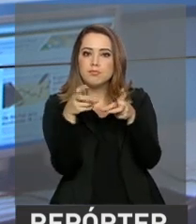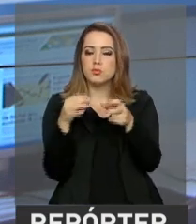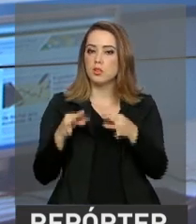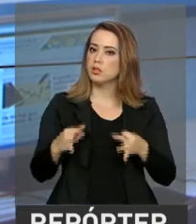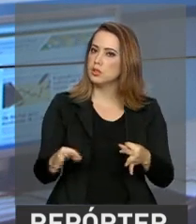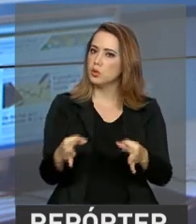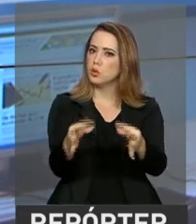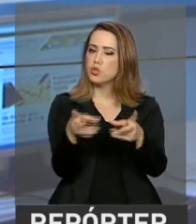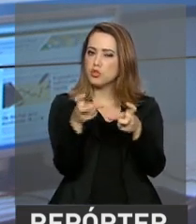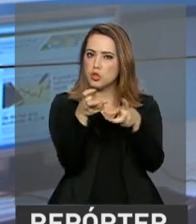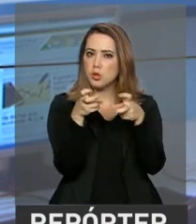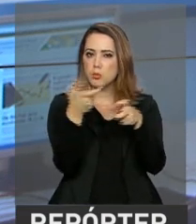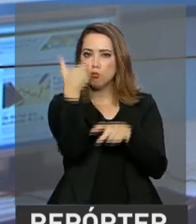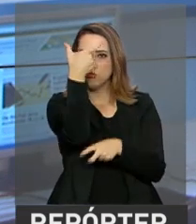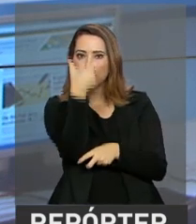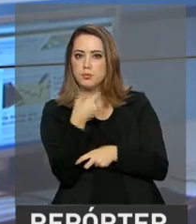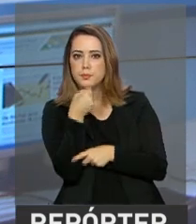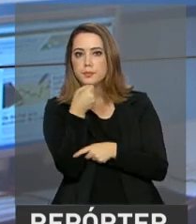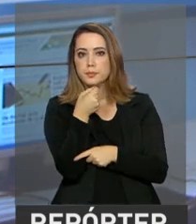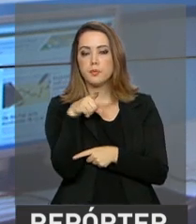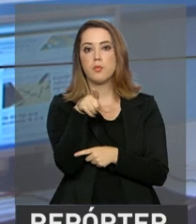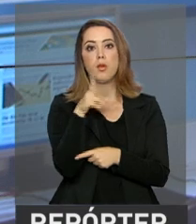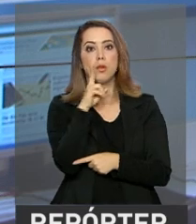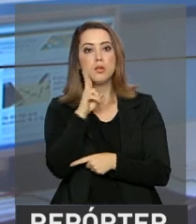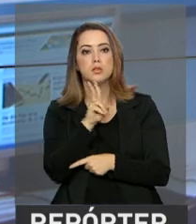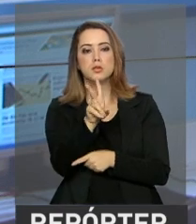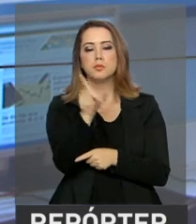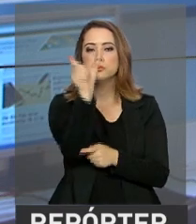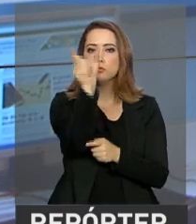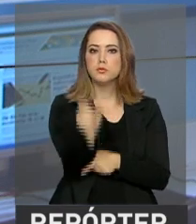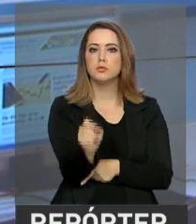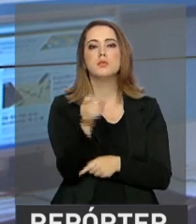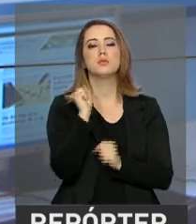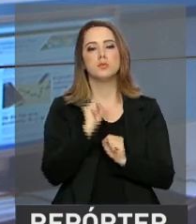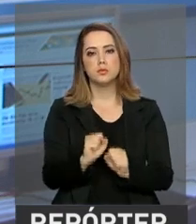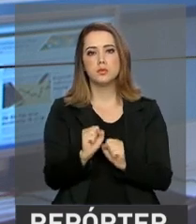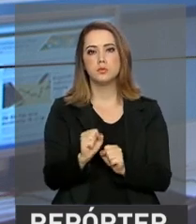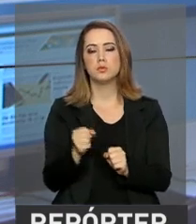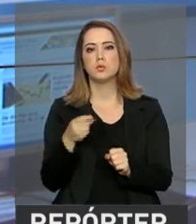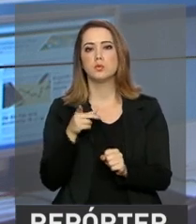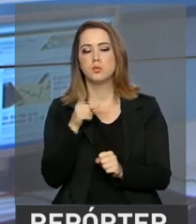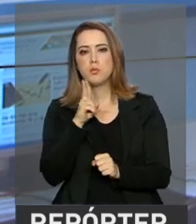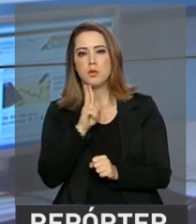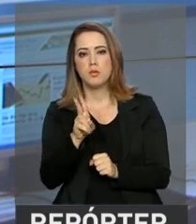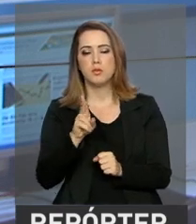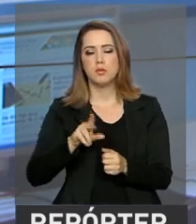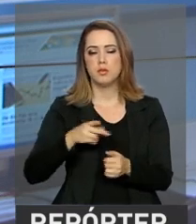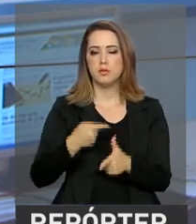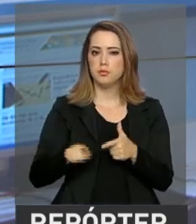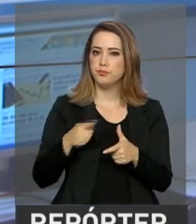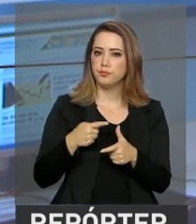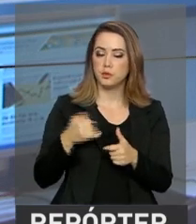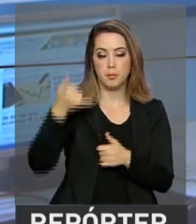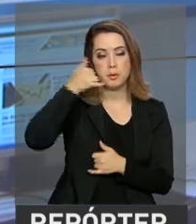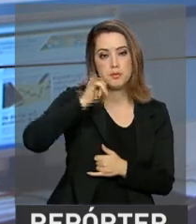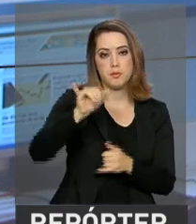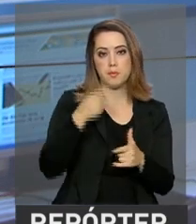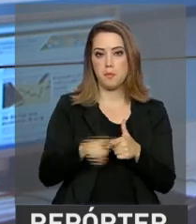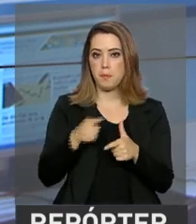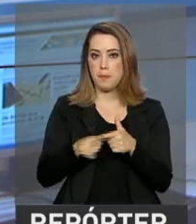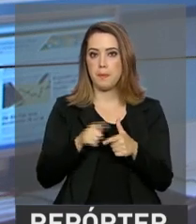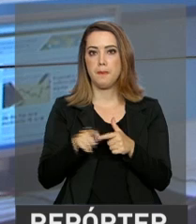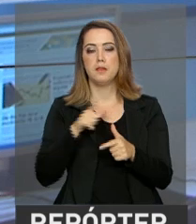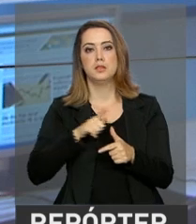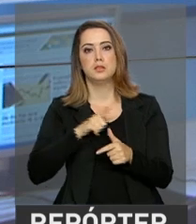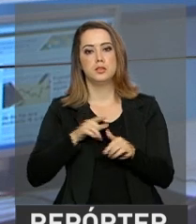O objetivo é agilizar a identificação de passageiros e combater o tráfico e o contrabando. A nova tecnologia conta com câmeras ligadas a